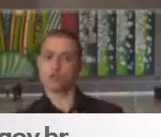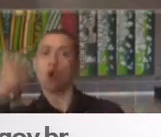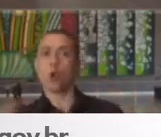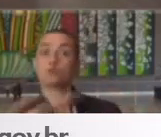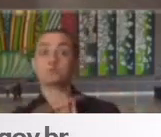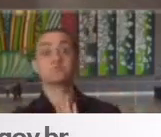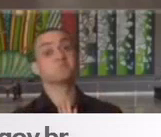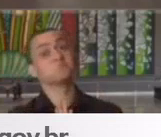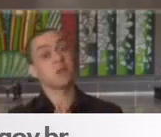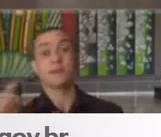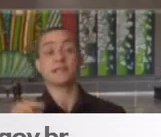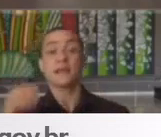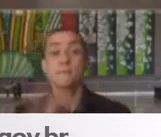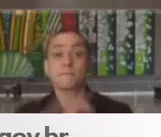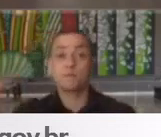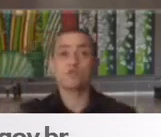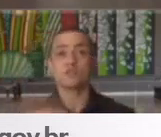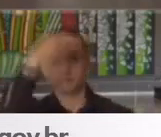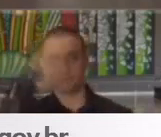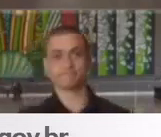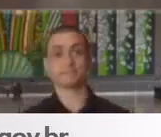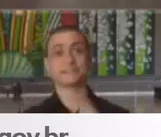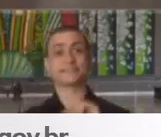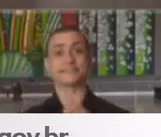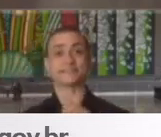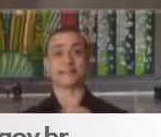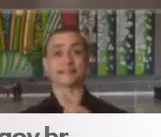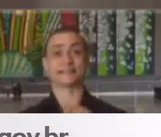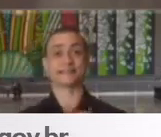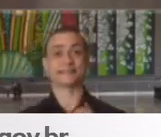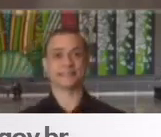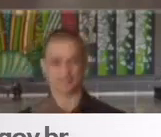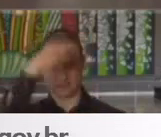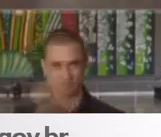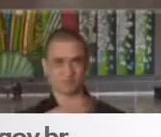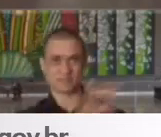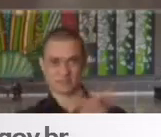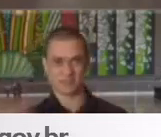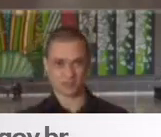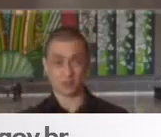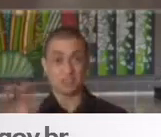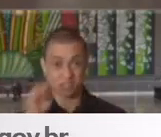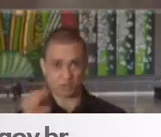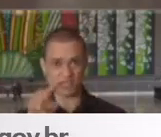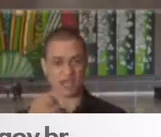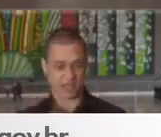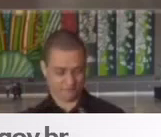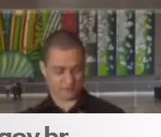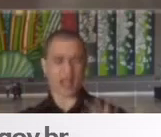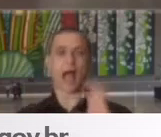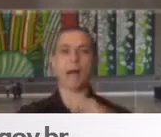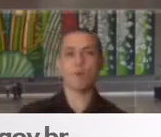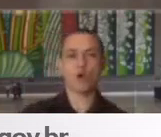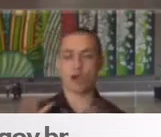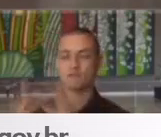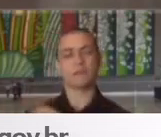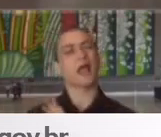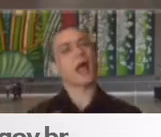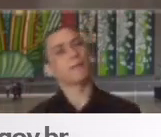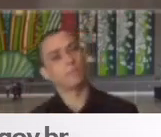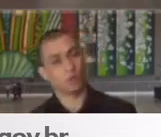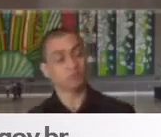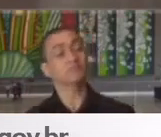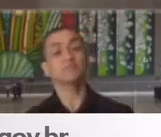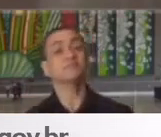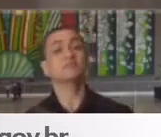recomendação de cidadania, já lembrada pelo prefeito Bruno Covas. Se você tem amor à sua vida, amor aos seus familiares, fique